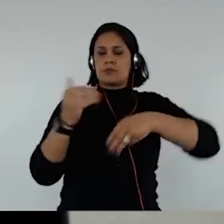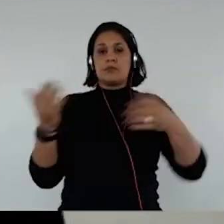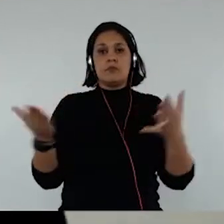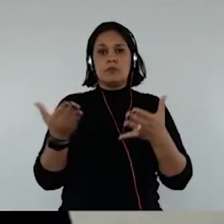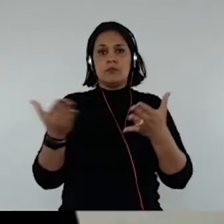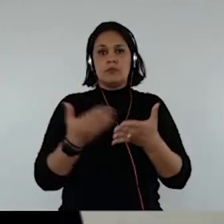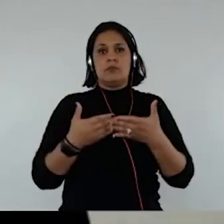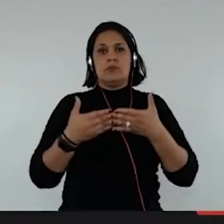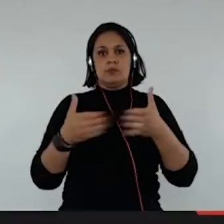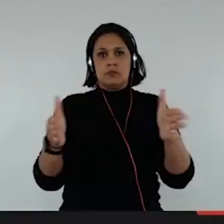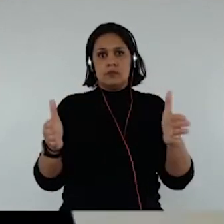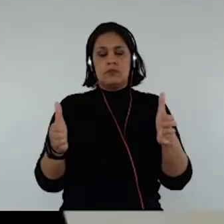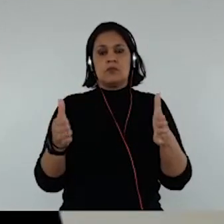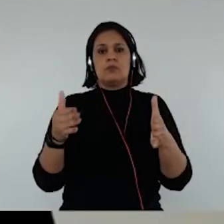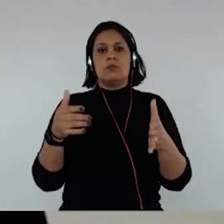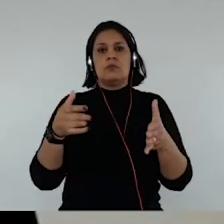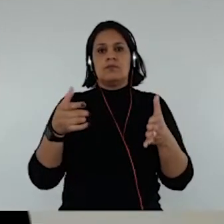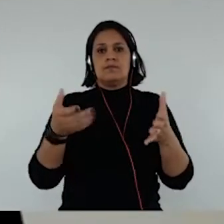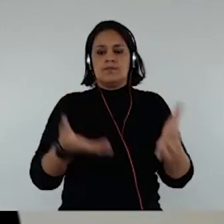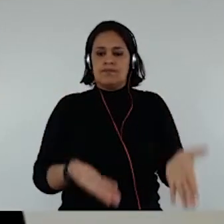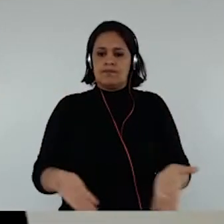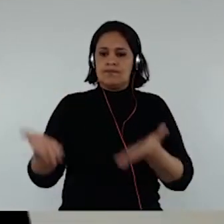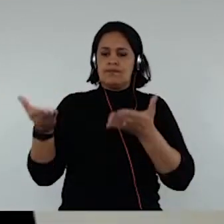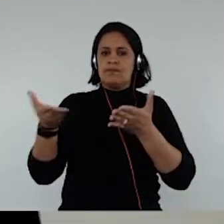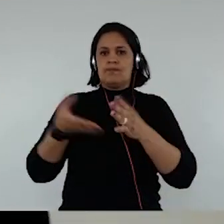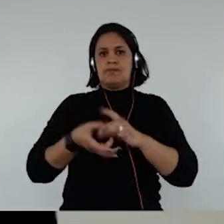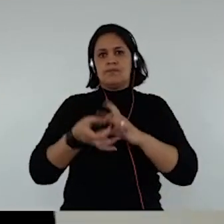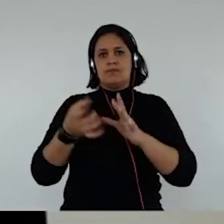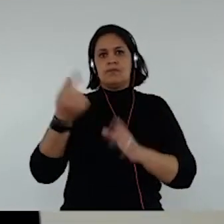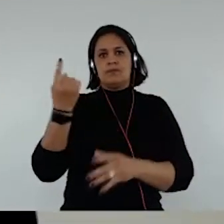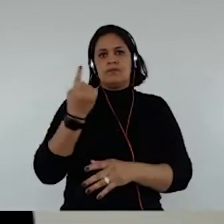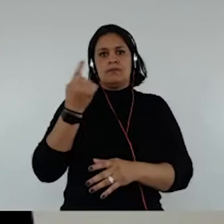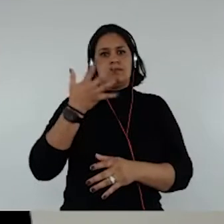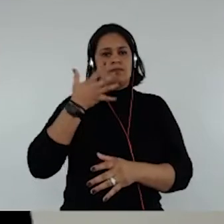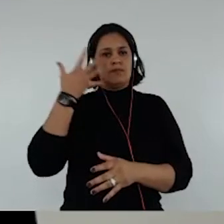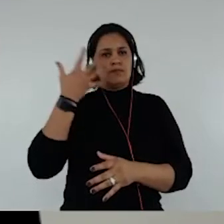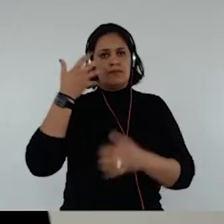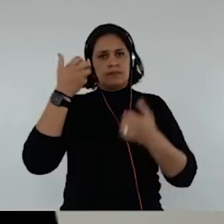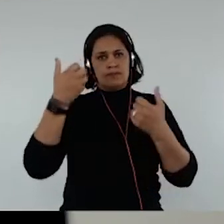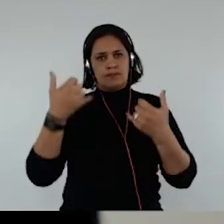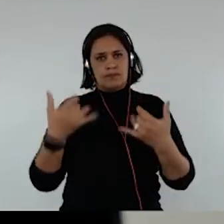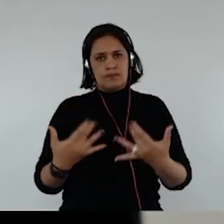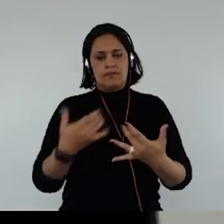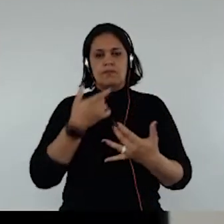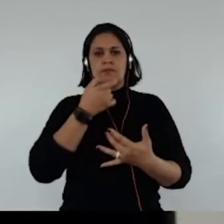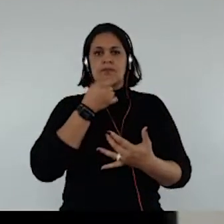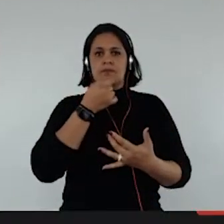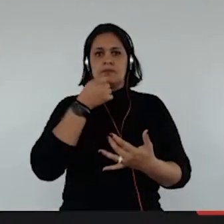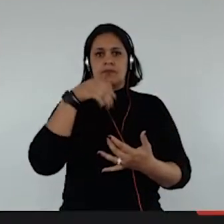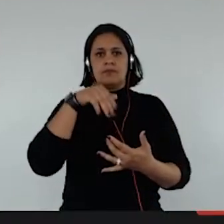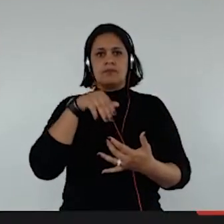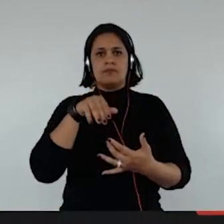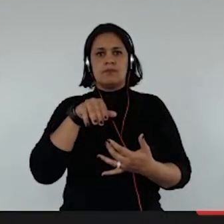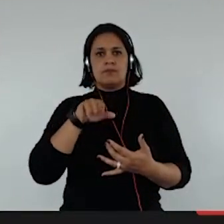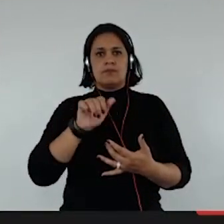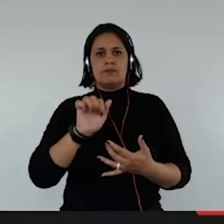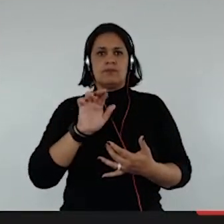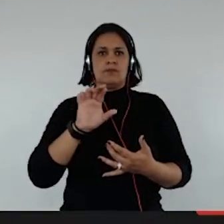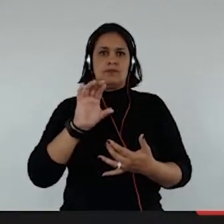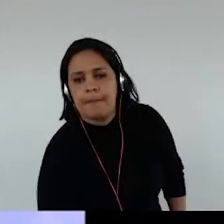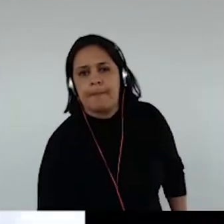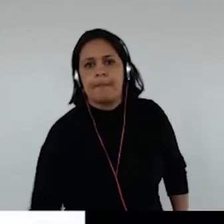este painel, outorgando a palavra ao primeiro palestrante, excelentíssimo senhor ministro Marco